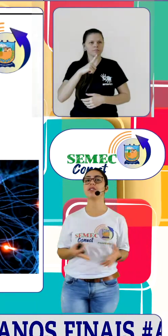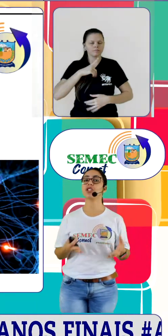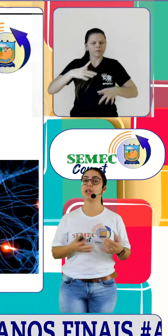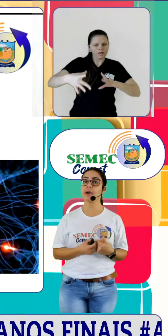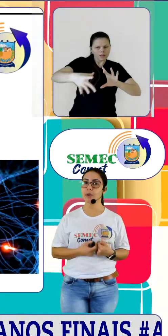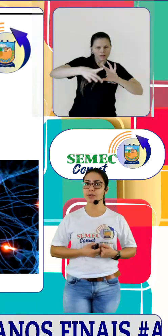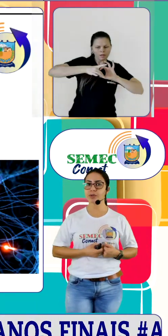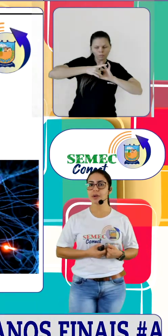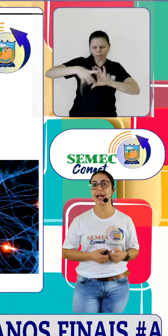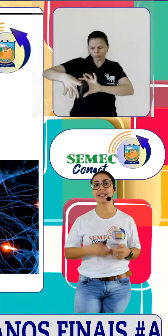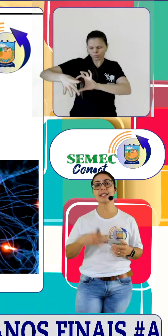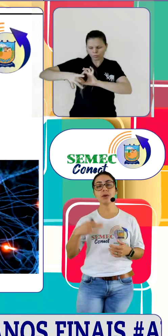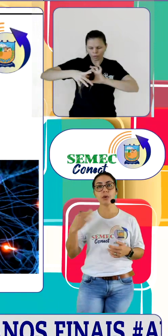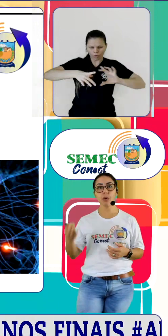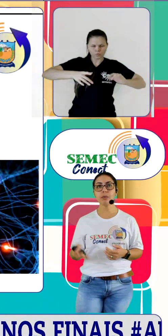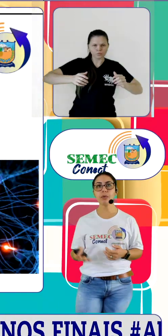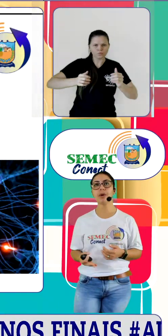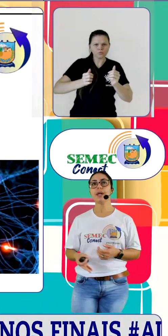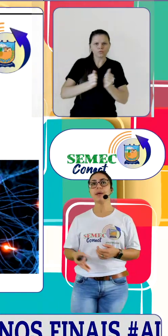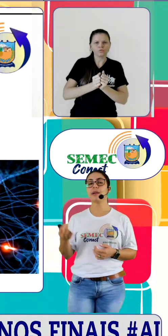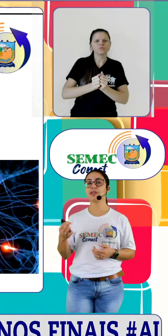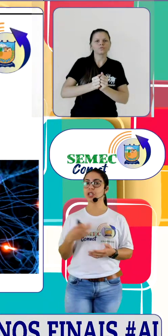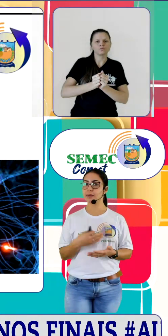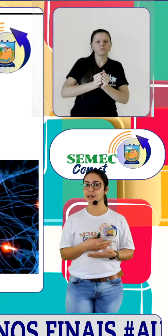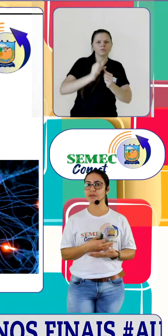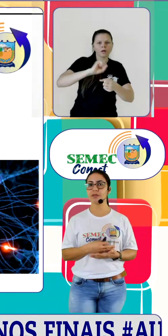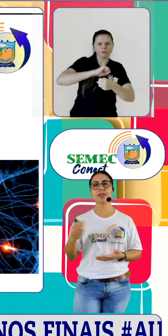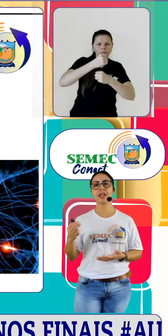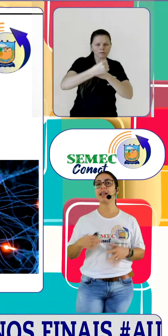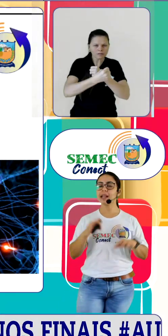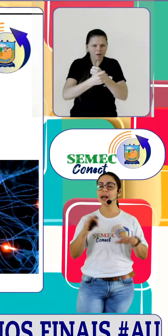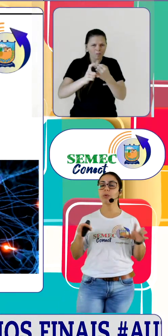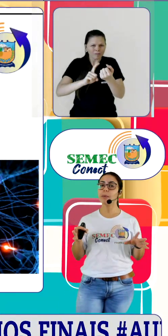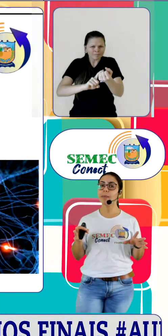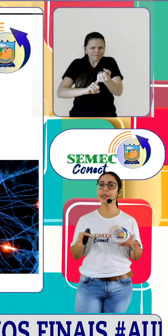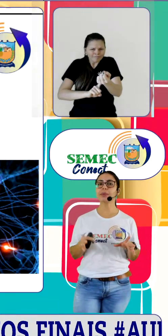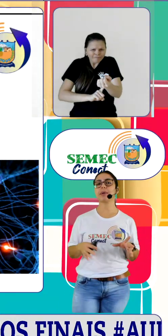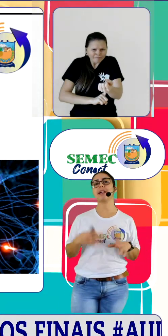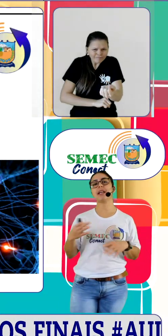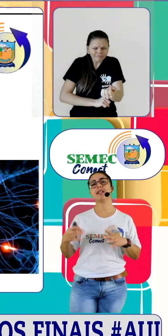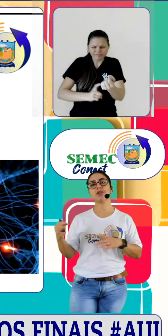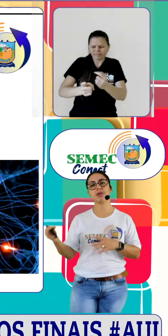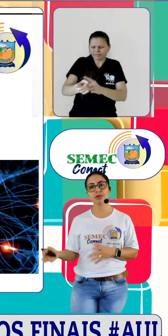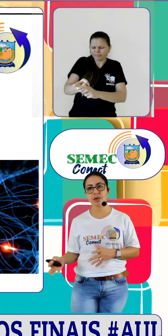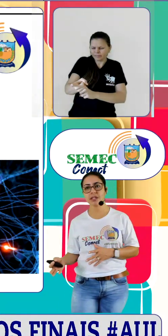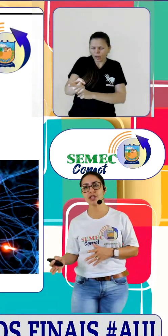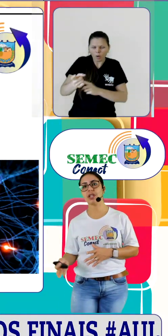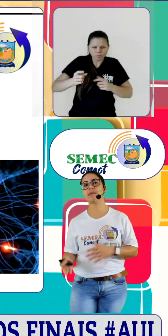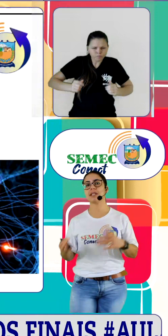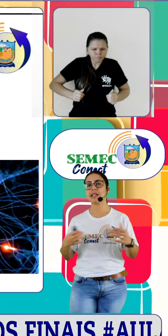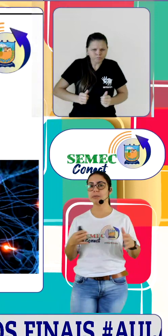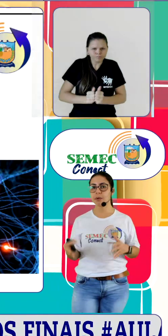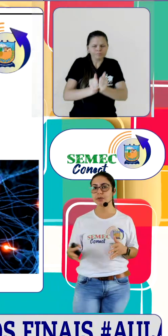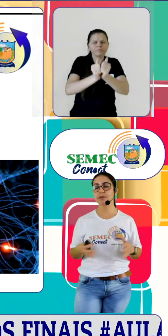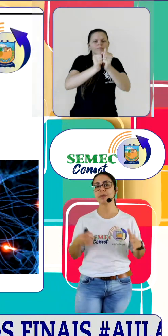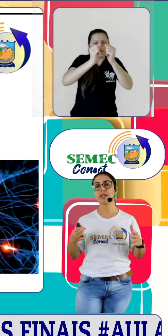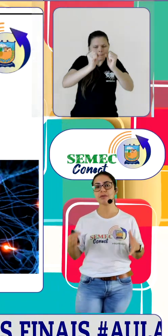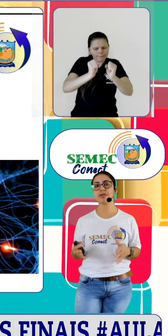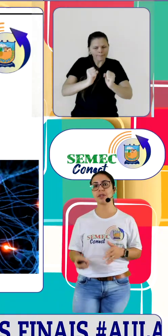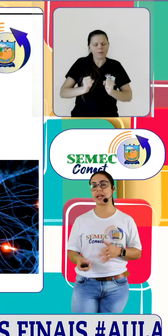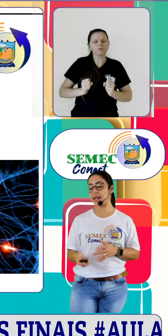ao sistema ósseo, assim como pelo sistema nervoso, que é quem dá o comando para que esses outros dois sistemas eles